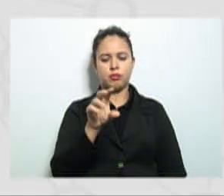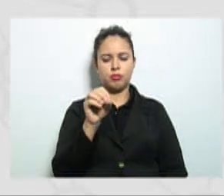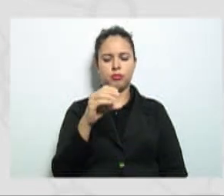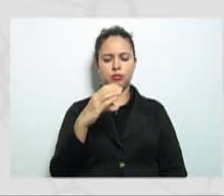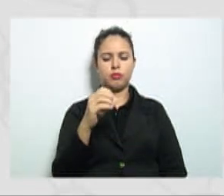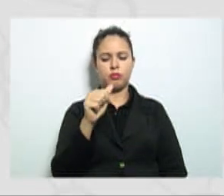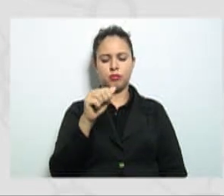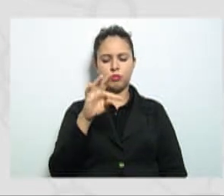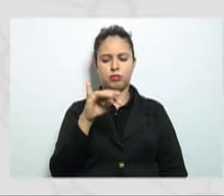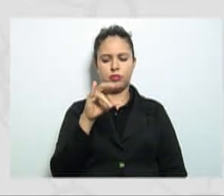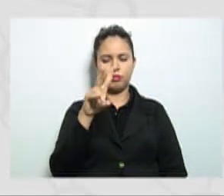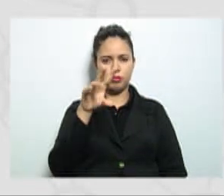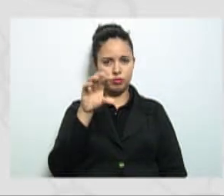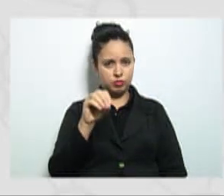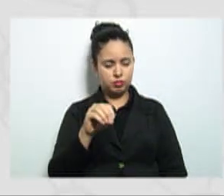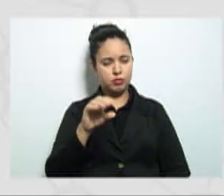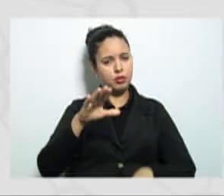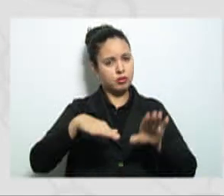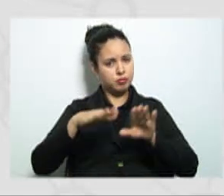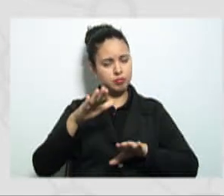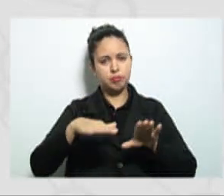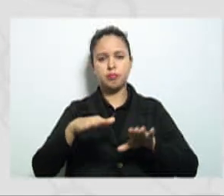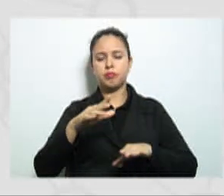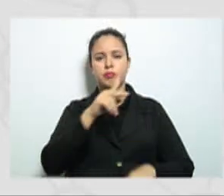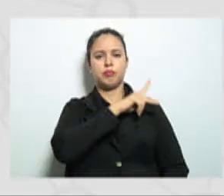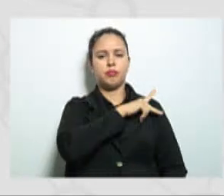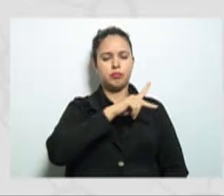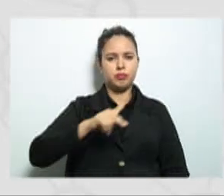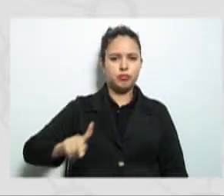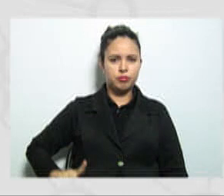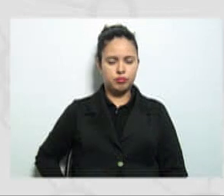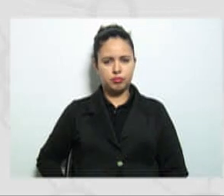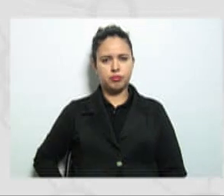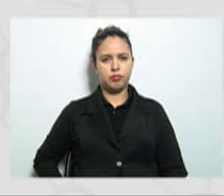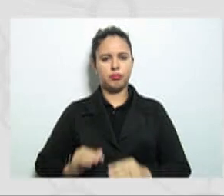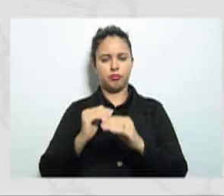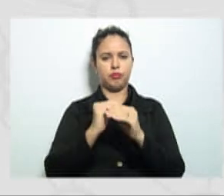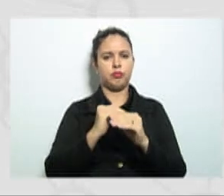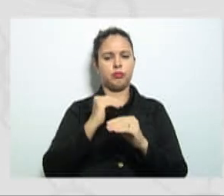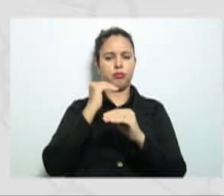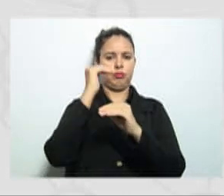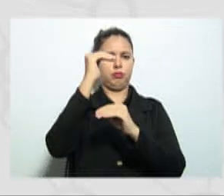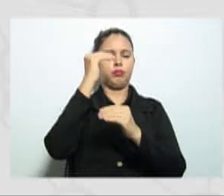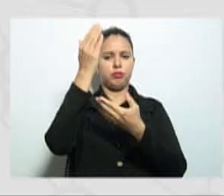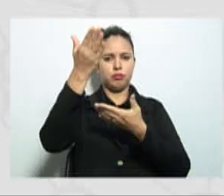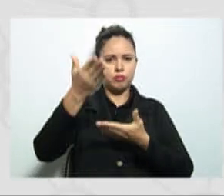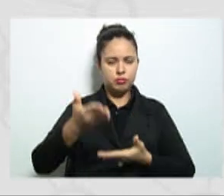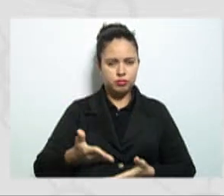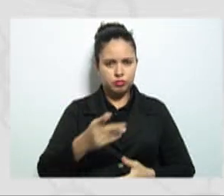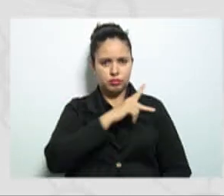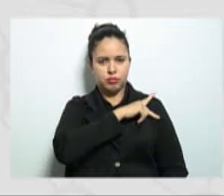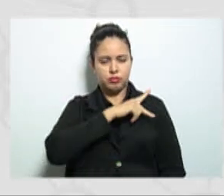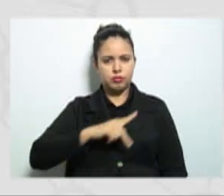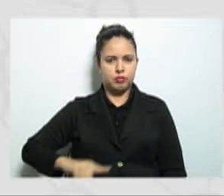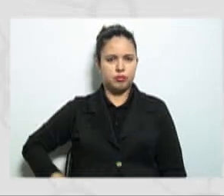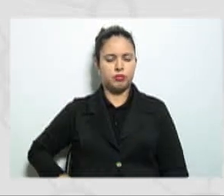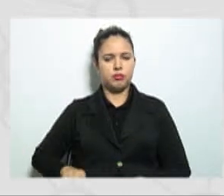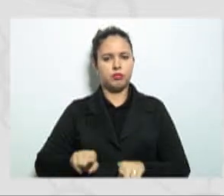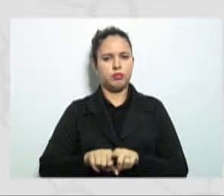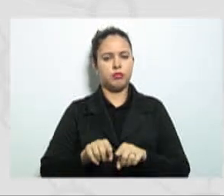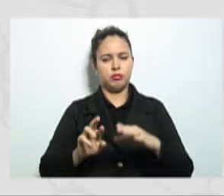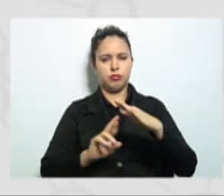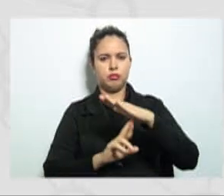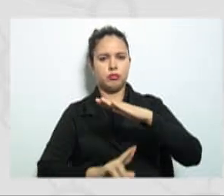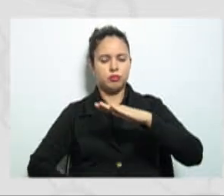aí o vocativo depende. Se for para o presidente da República, excelentíssimo senhor presidente da República. Se for para o